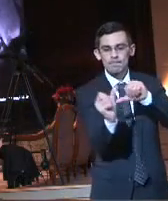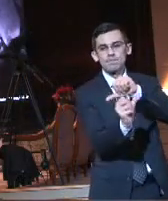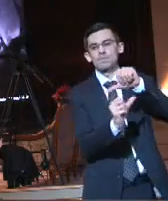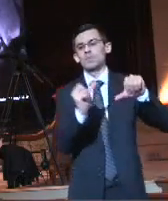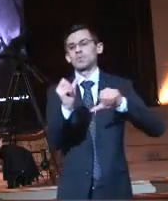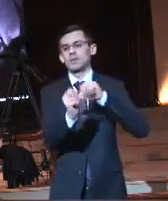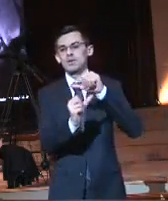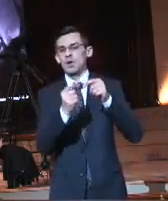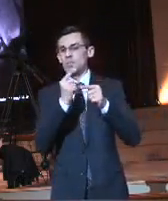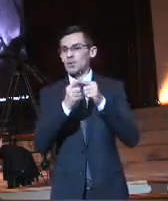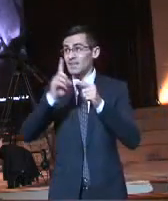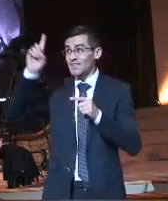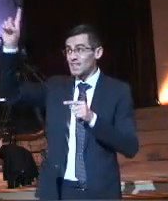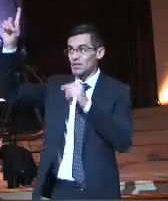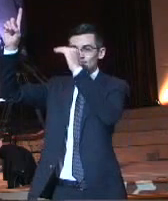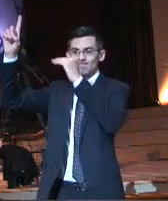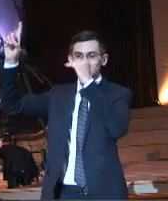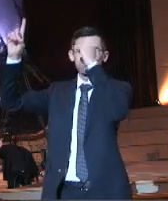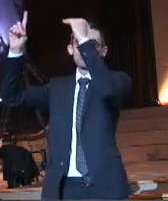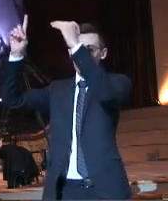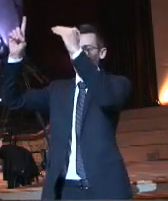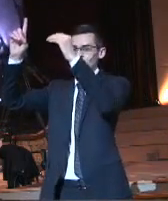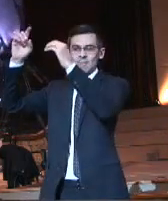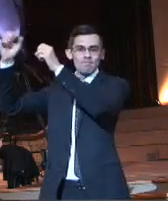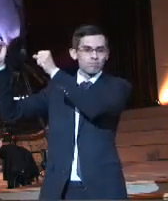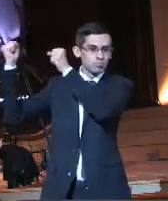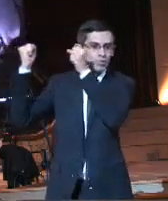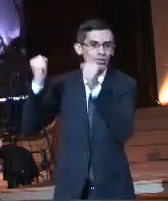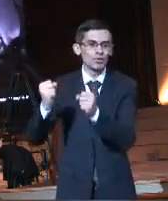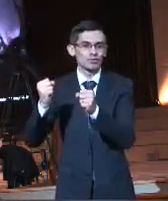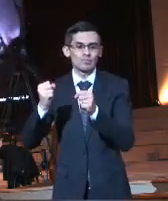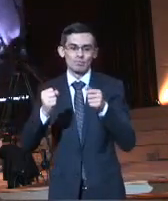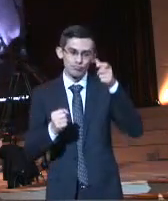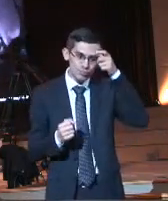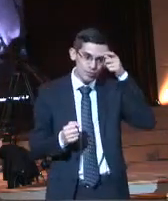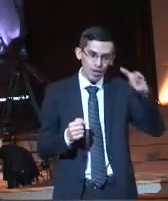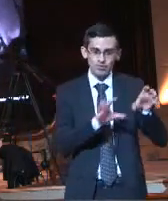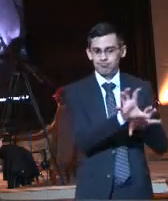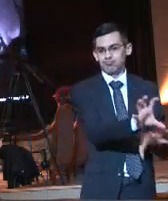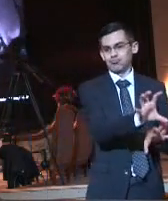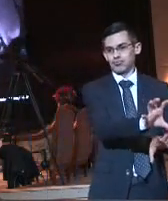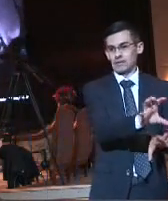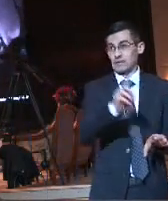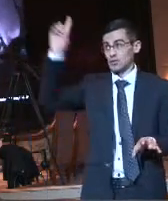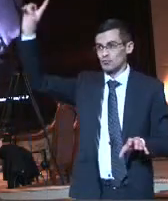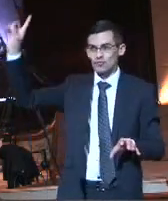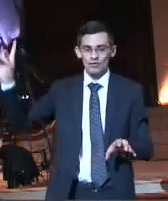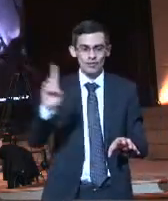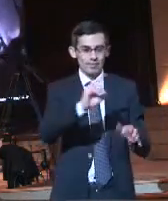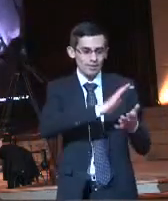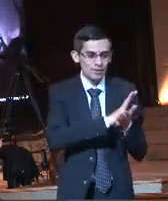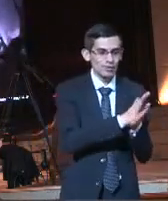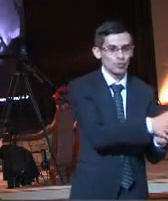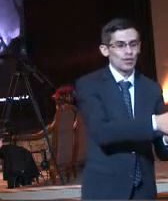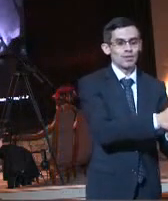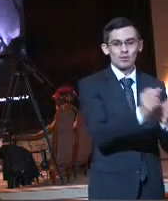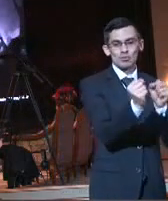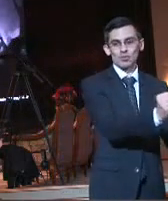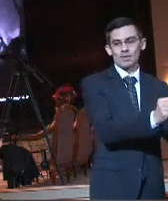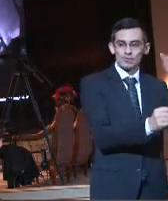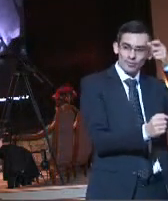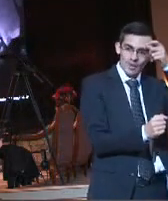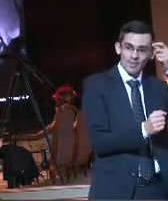Ele é mais forte do que qualquer opressão que o inimigo possa lançar sobre você. Segunda coisa que a gente